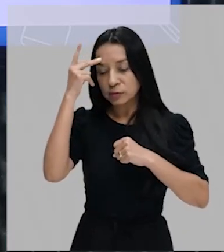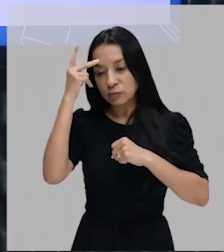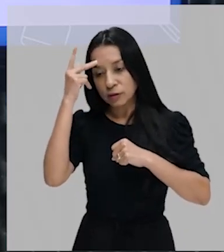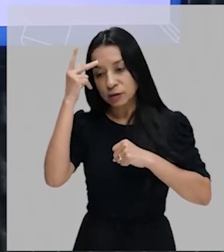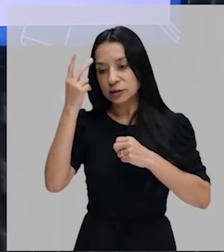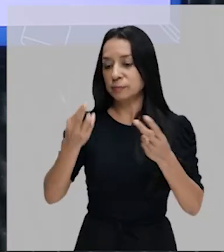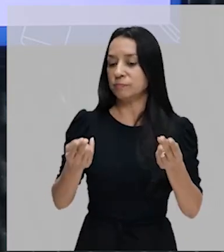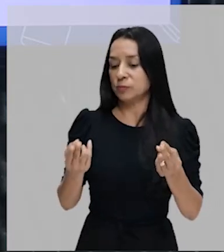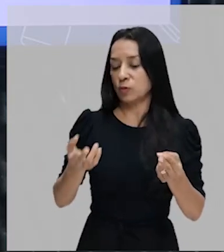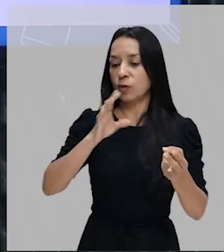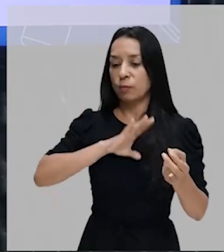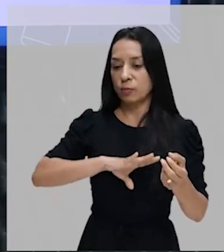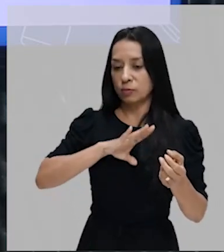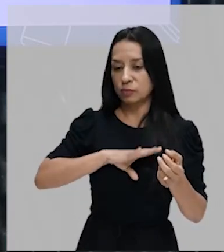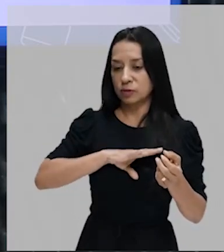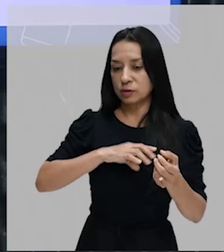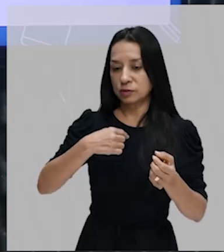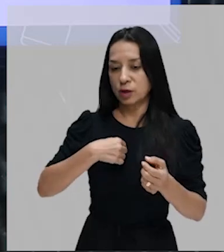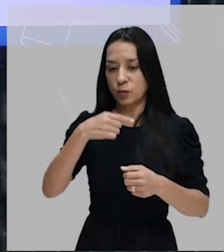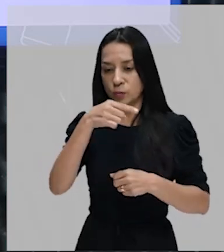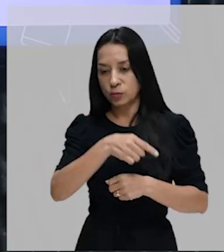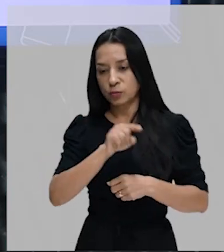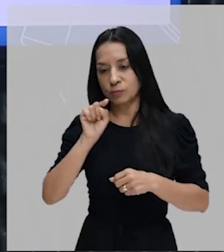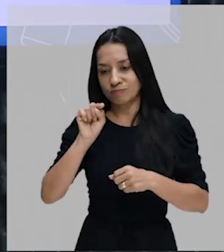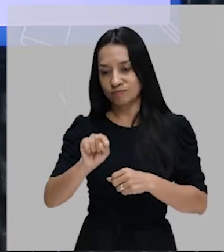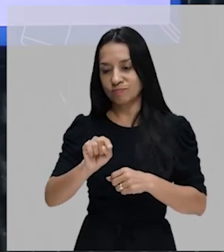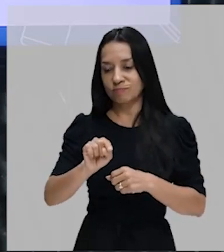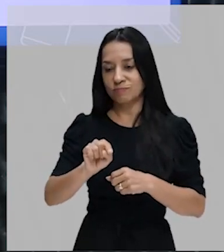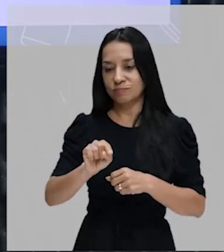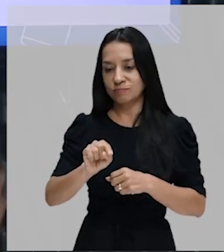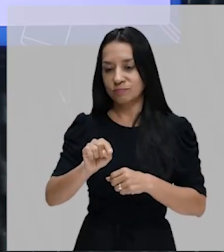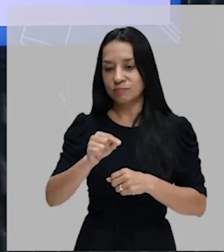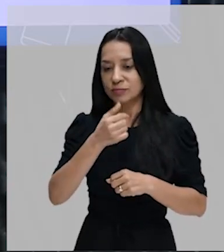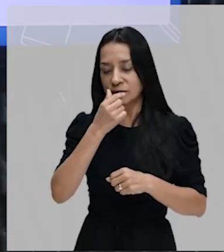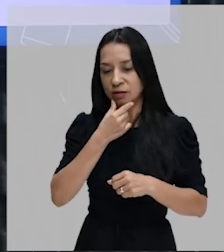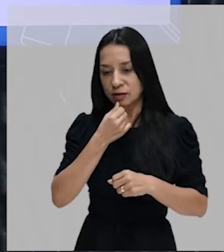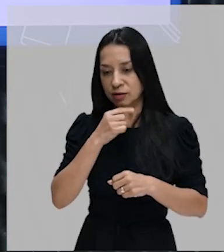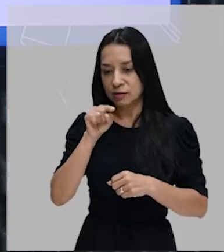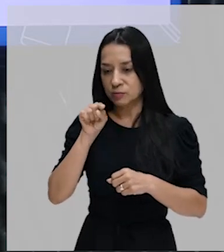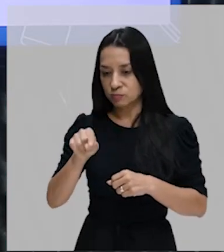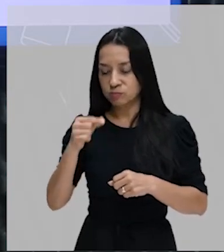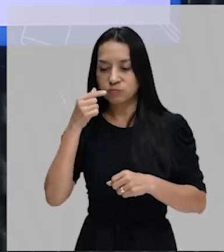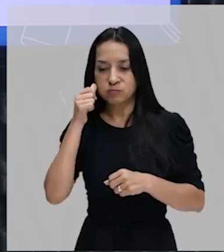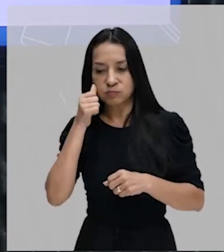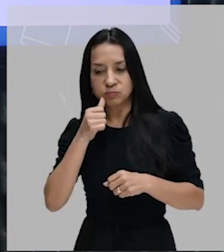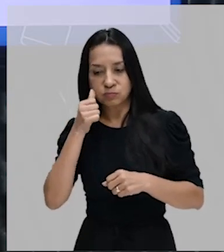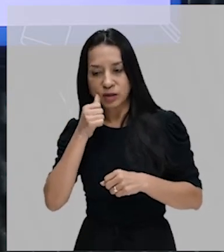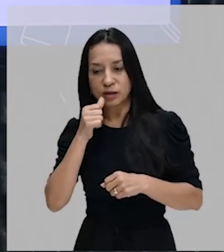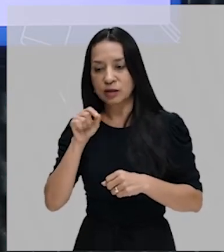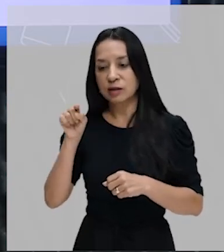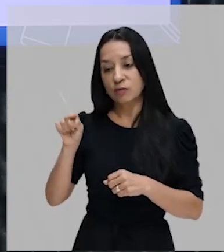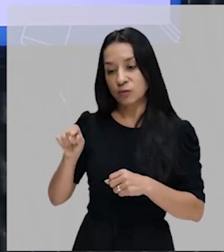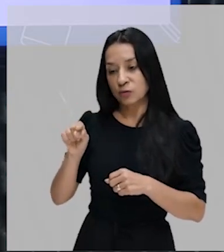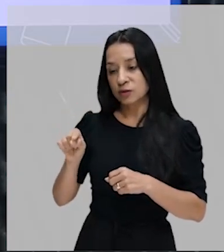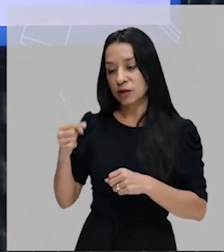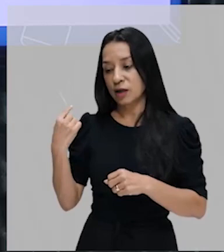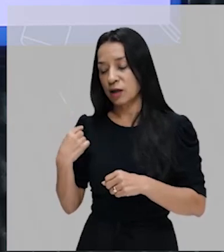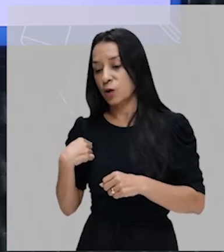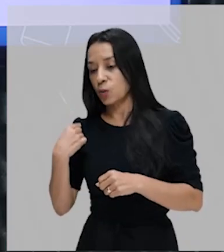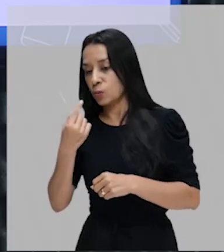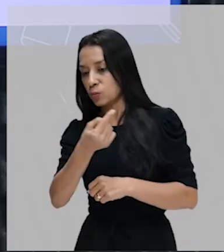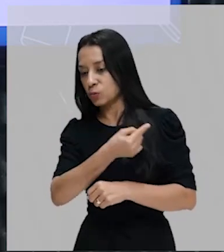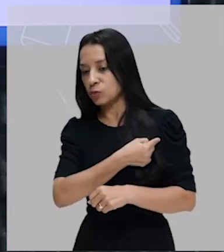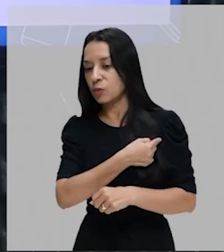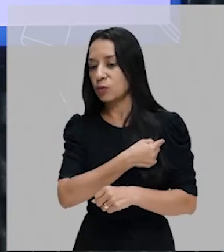língua portuguesa. Eu, tu, ele, ela, você, nós, vós, eles, elas e vocês. Então, eles substituem um